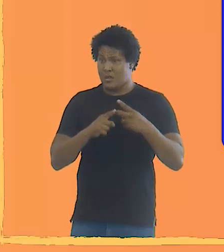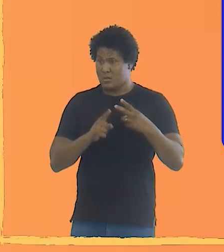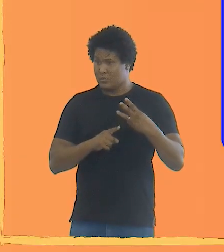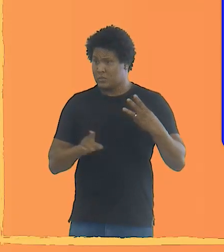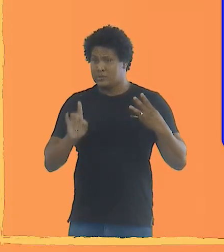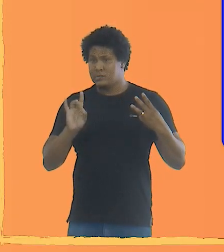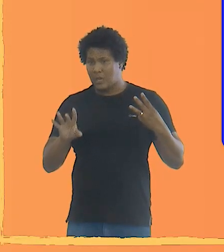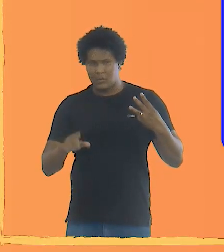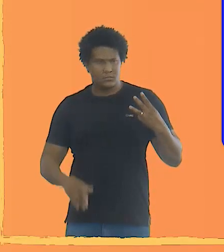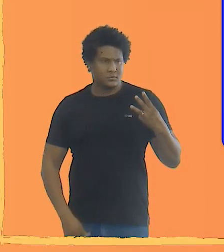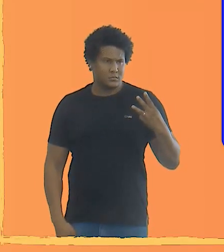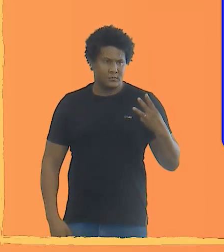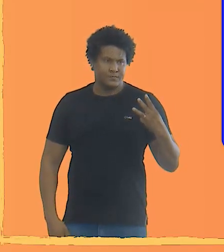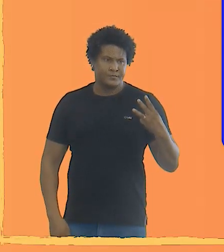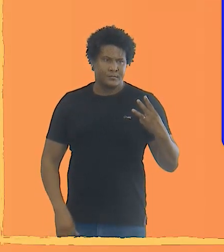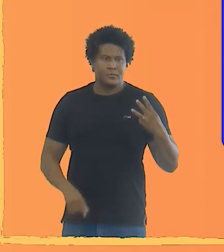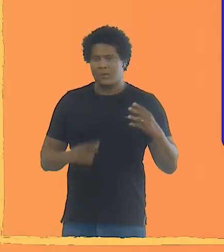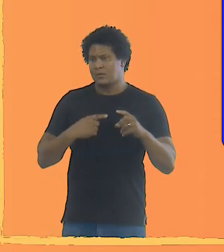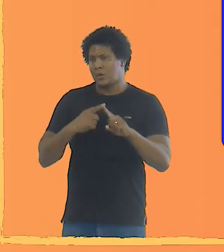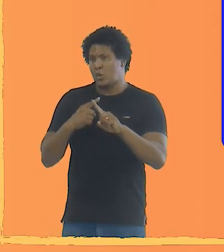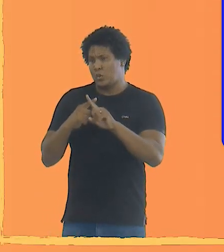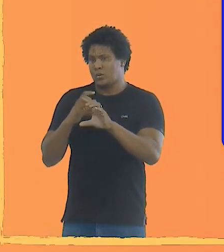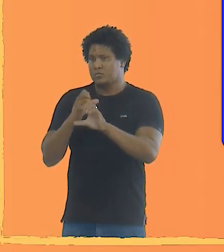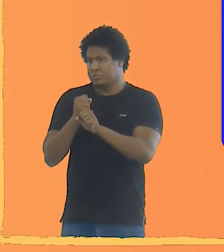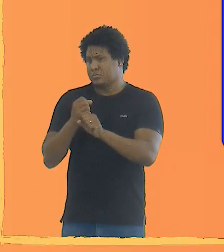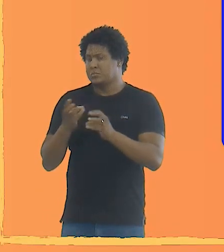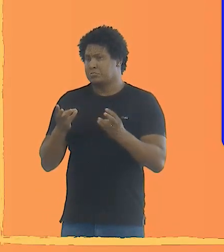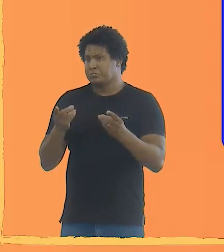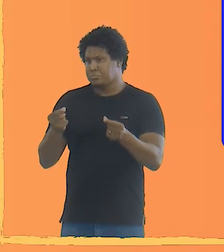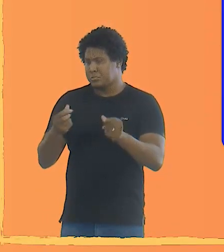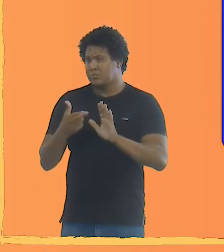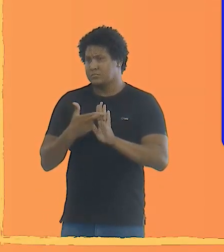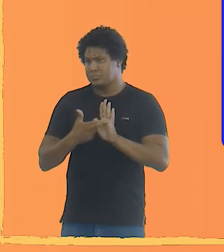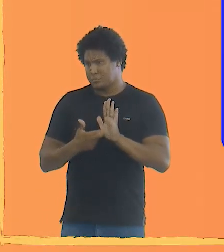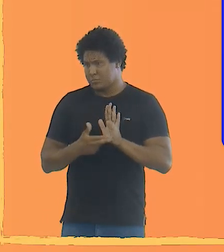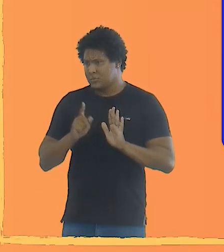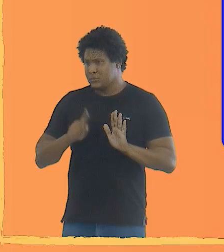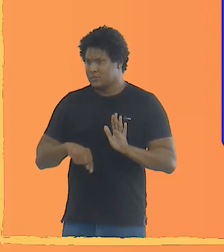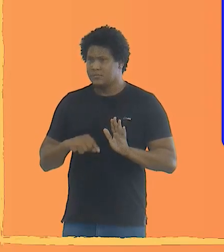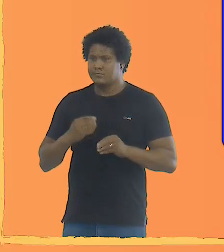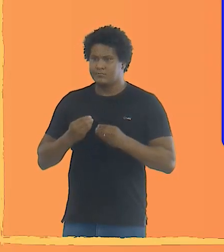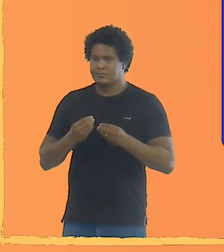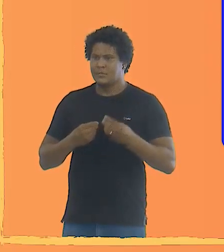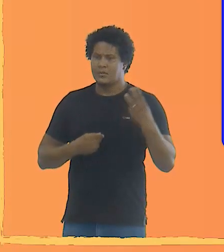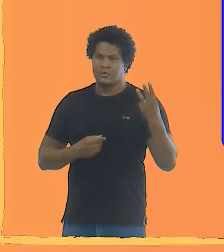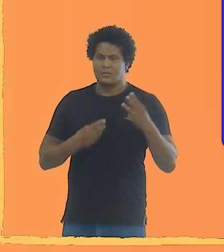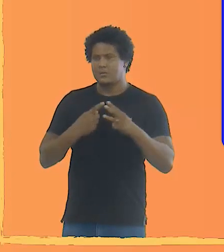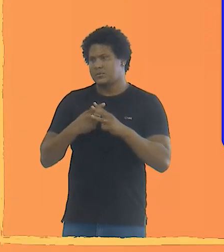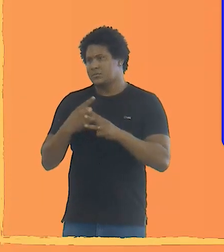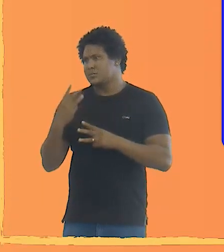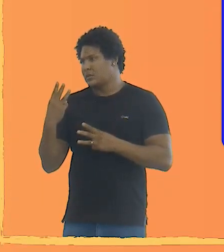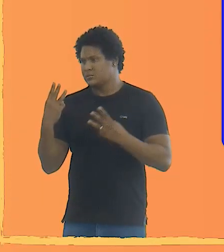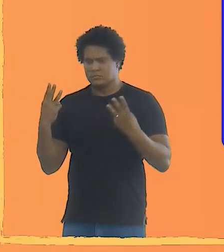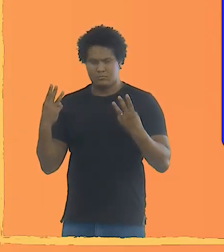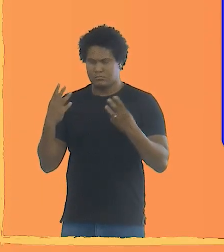eu vou multiplicar, vou usar o princípio fundamental da contagem, que é o que a gente está fazendo. 3 vezes 3 dá quanto? 9. Então, só com as